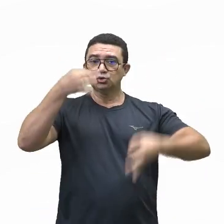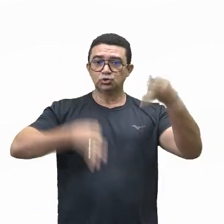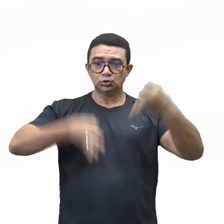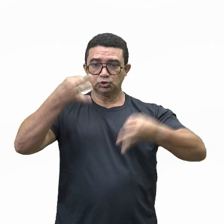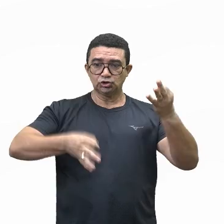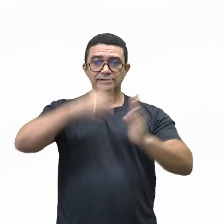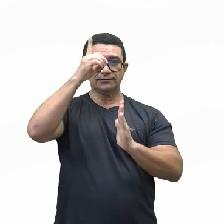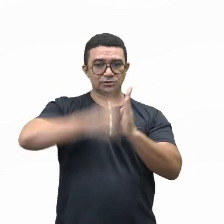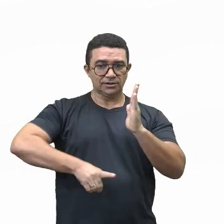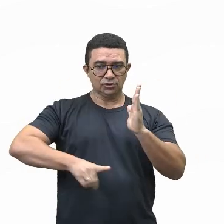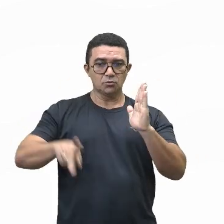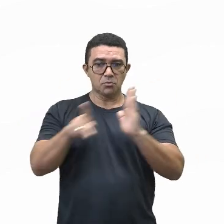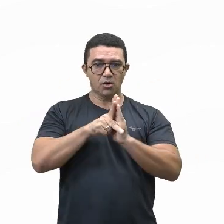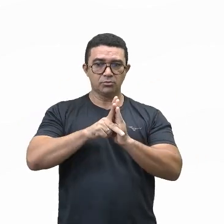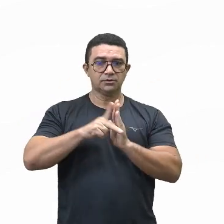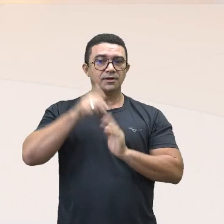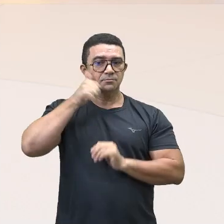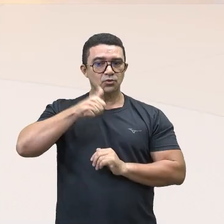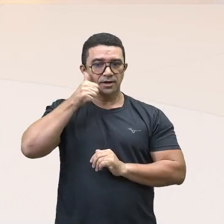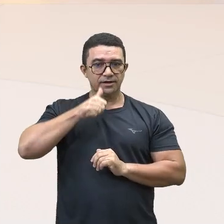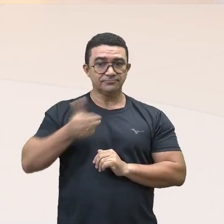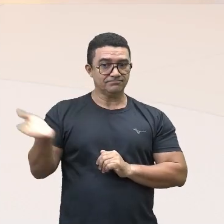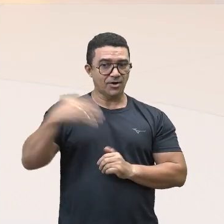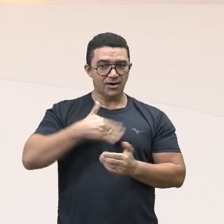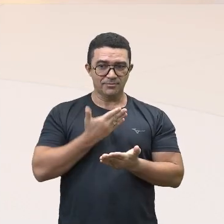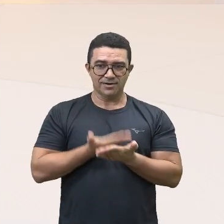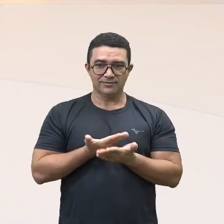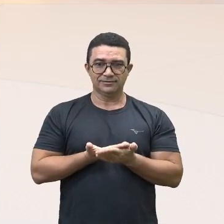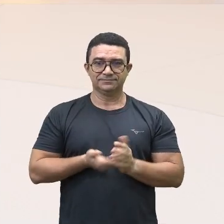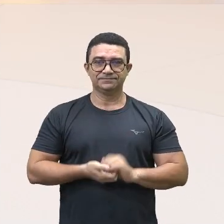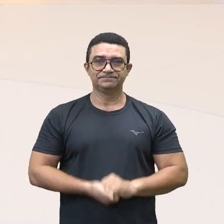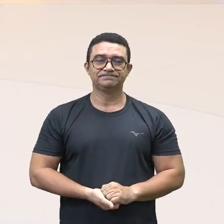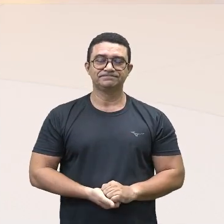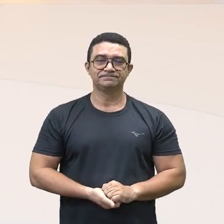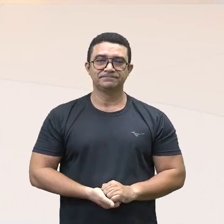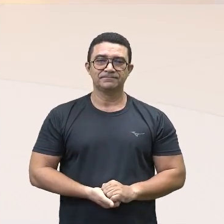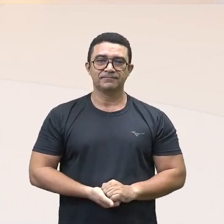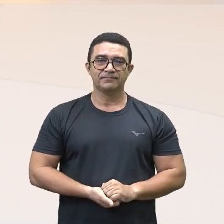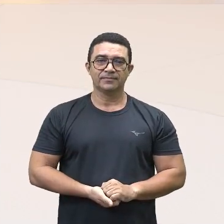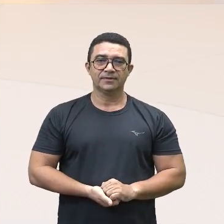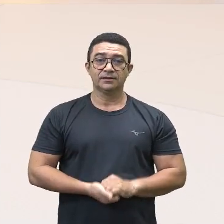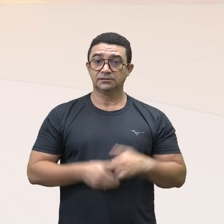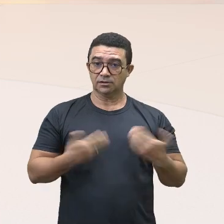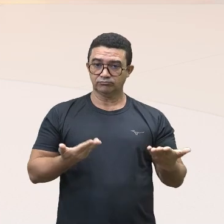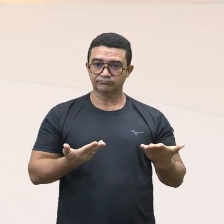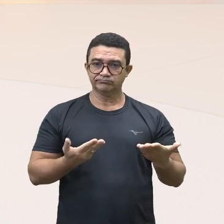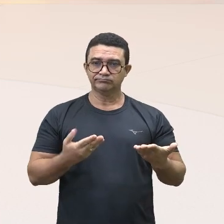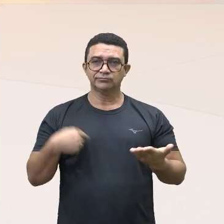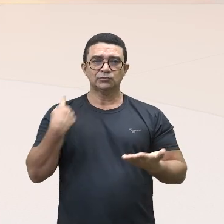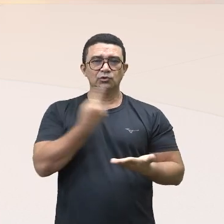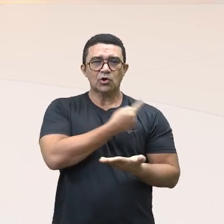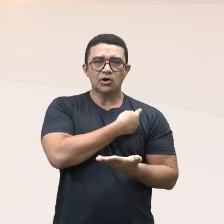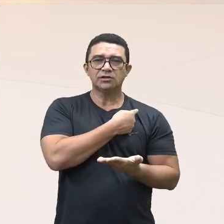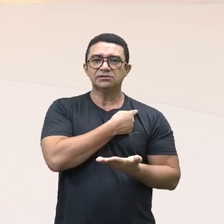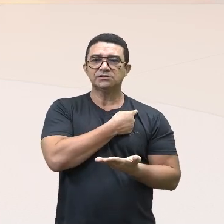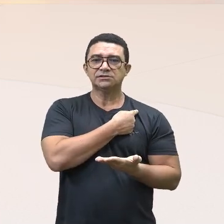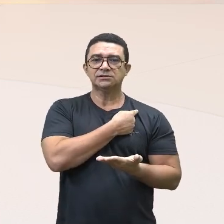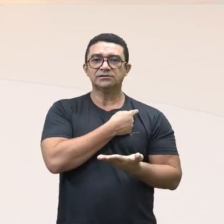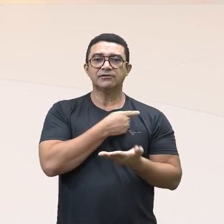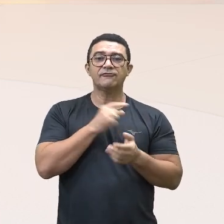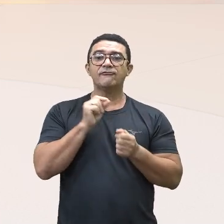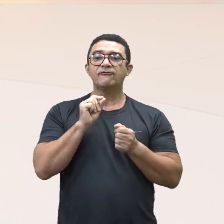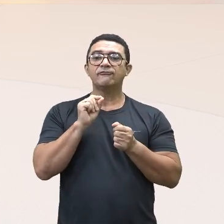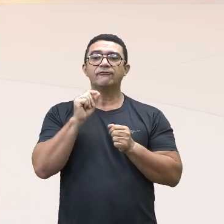justiça e direito das mulheres. Vamos lá? Muito bem. A gente vai então trazer